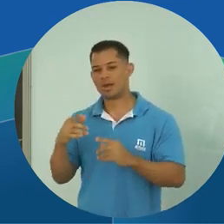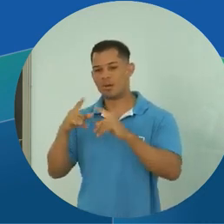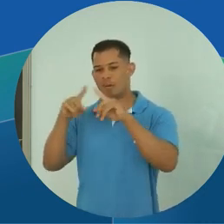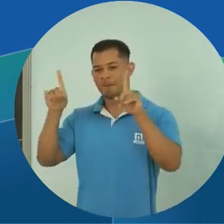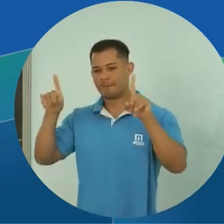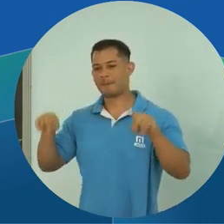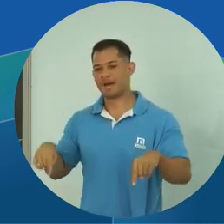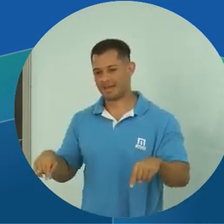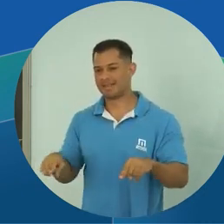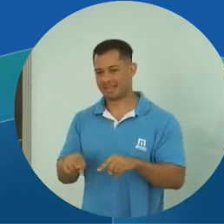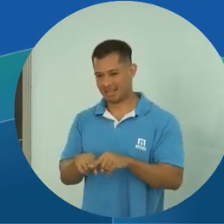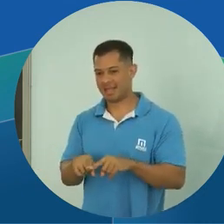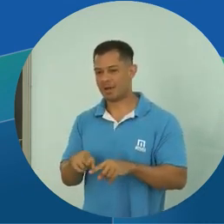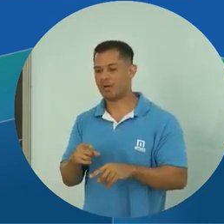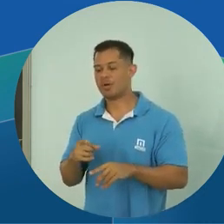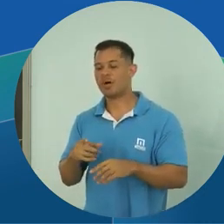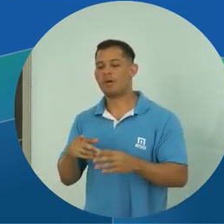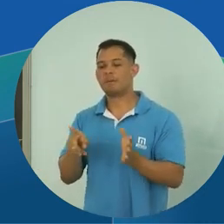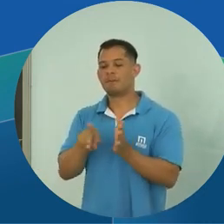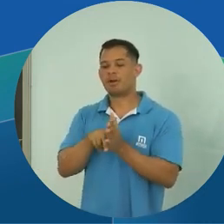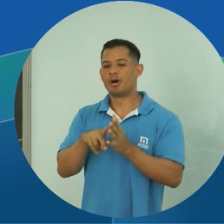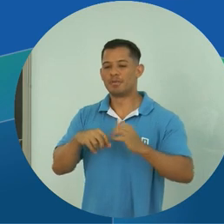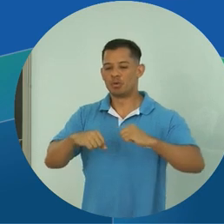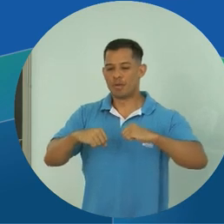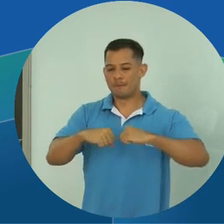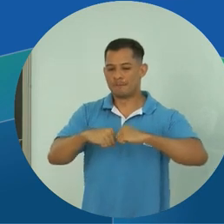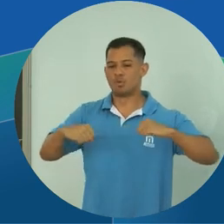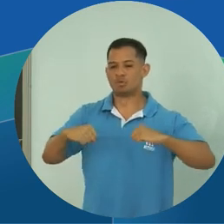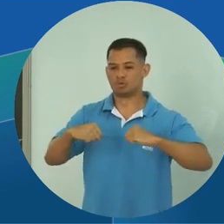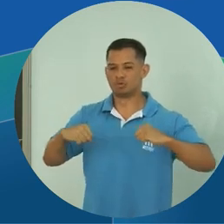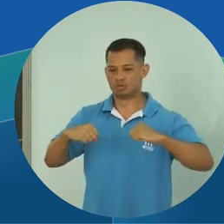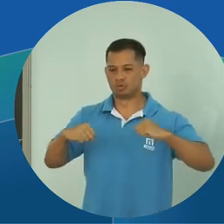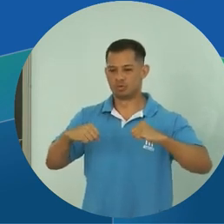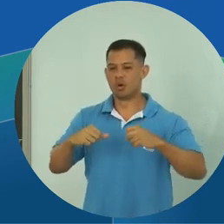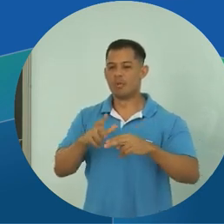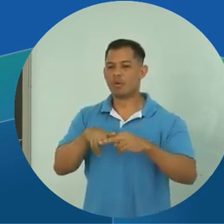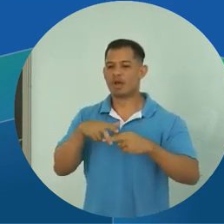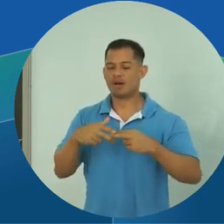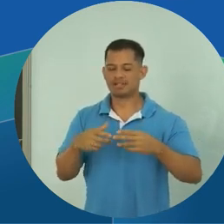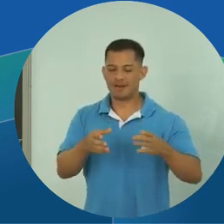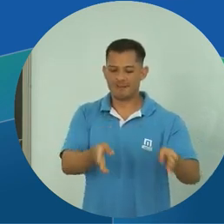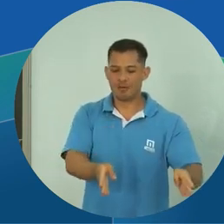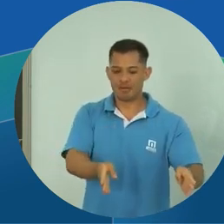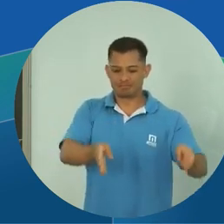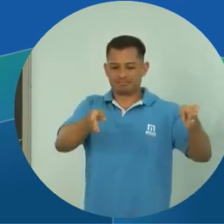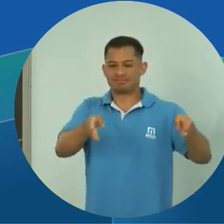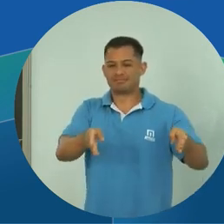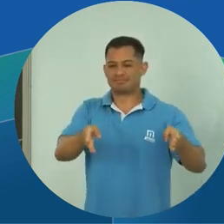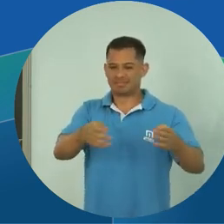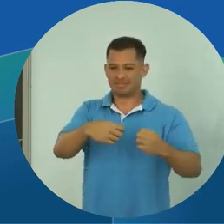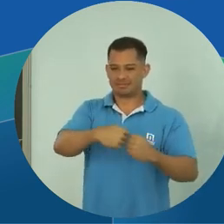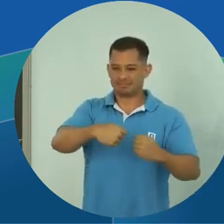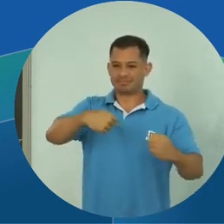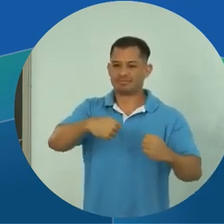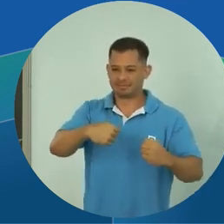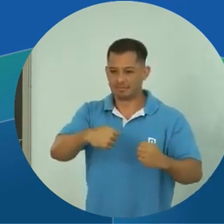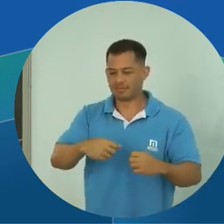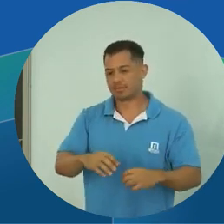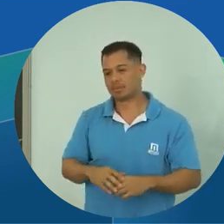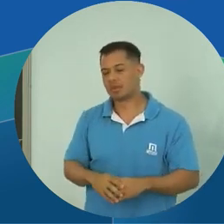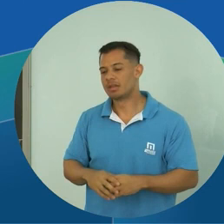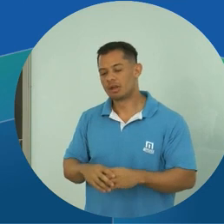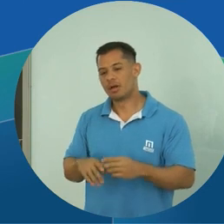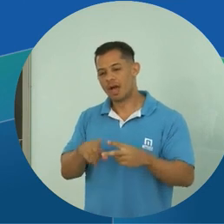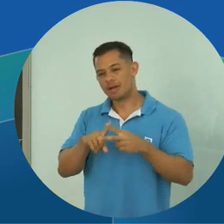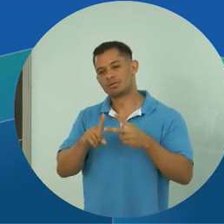considerado algum empuxo que a gente tenha na hora de descolar a forma. E aí as gruas acabaram ficando numa situação